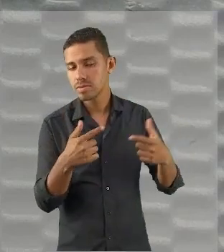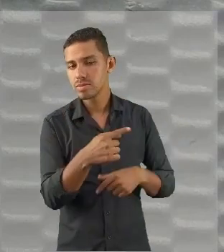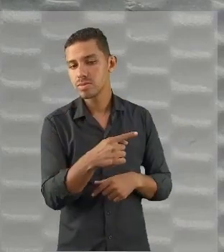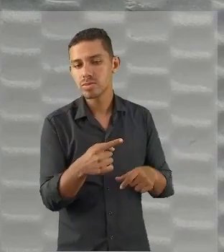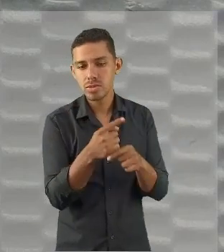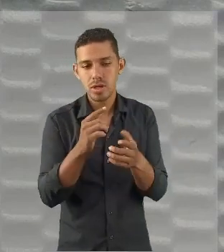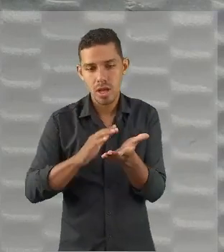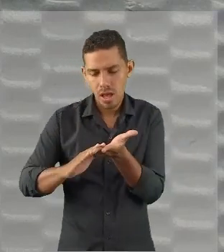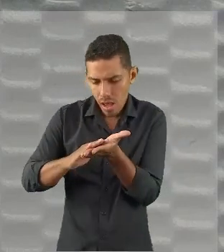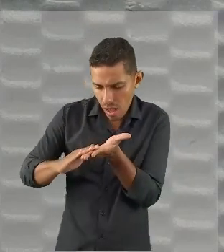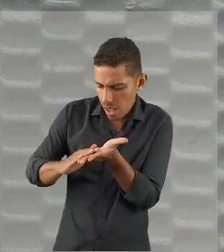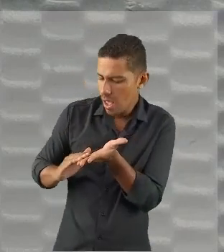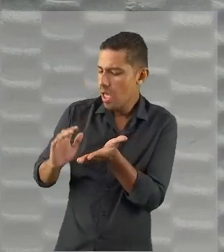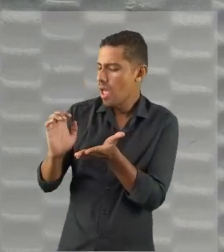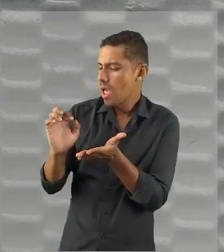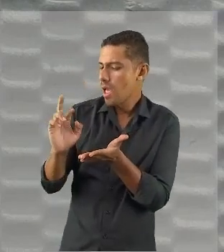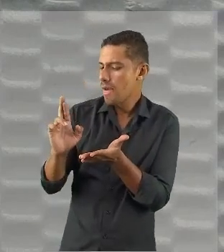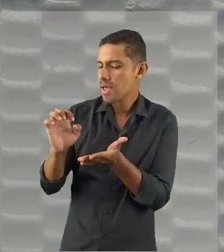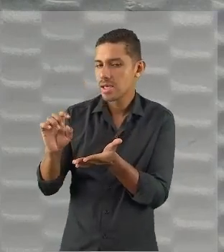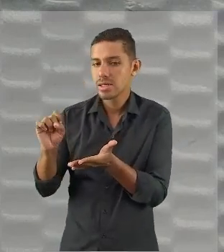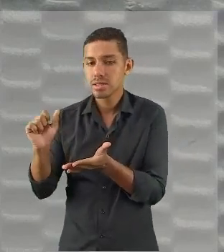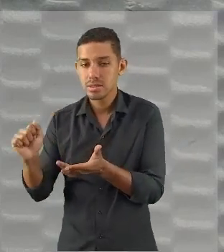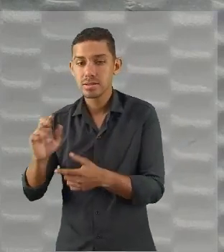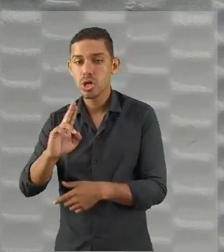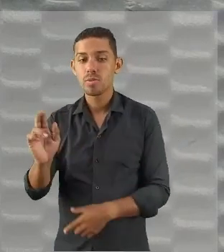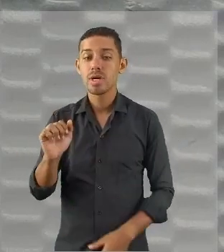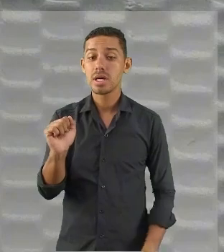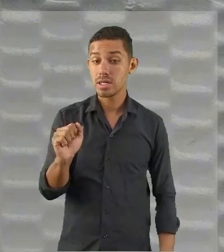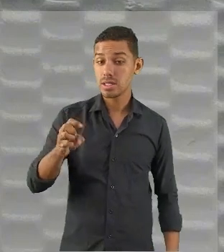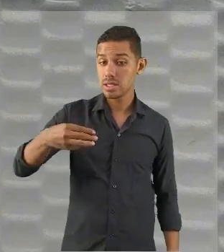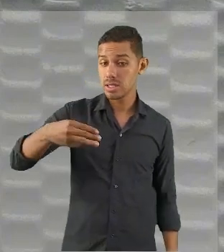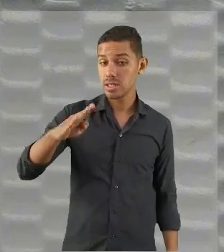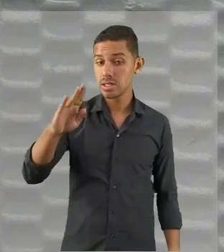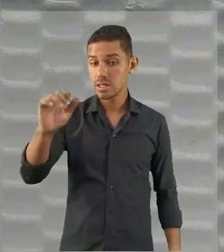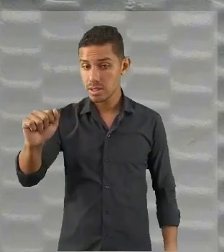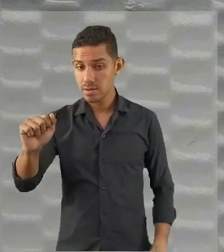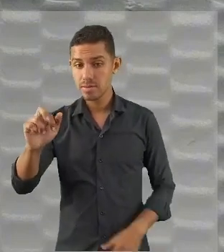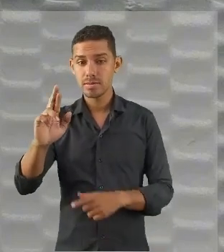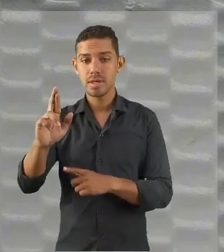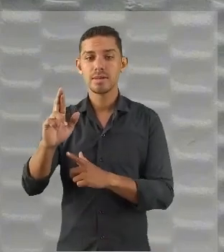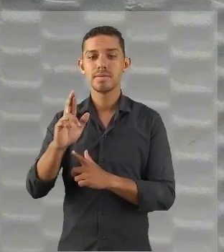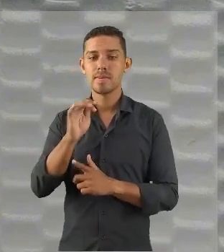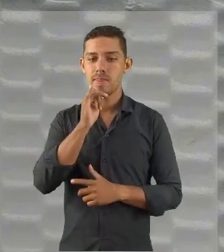Essa resina vegetal, que a gente conhece como âmbar, né?